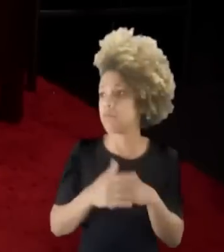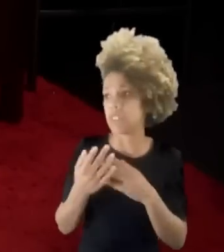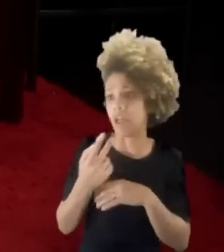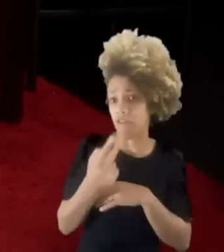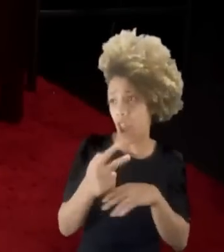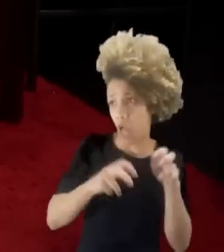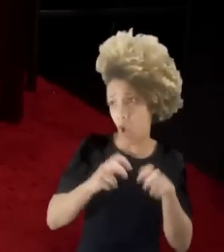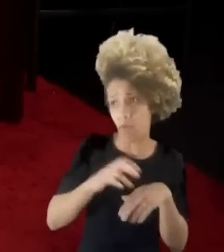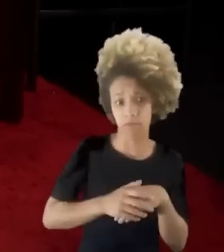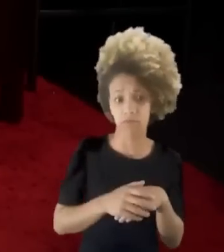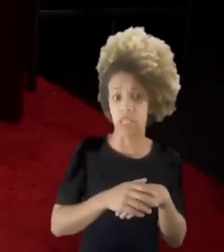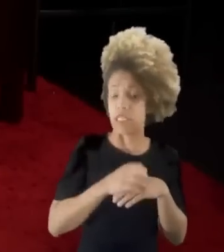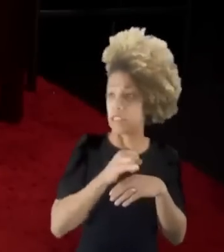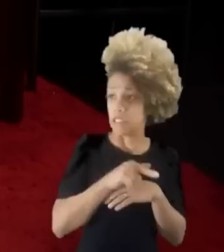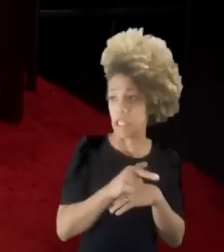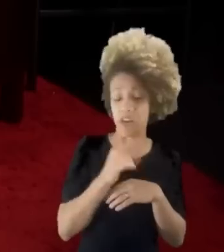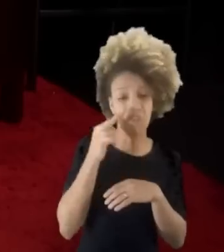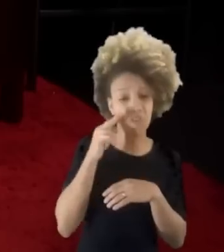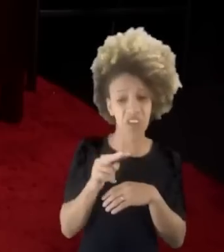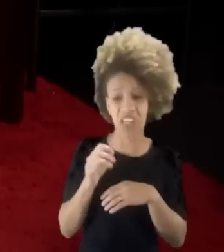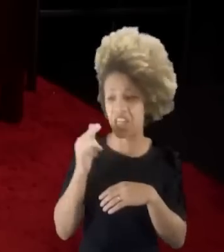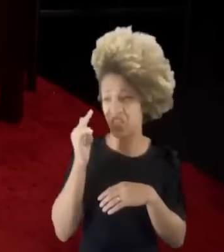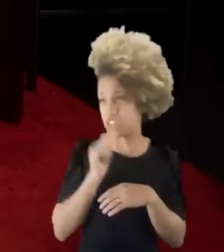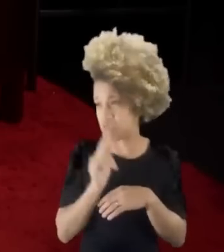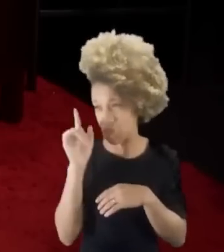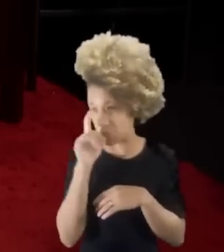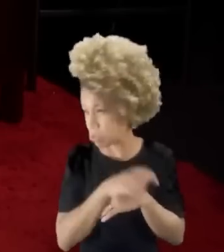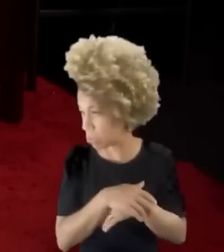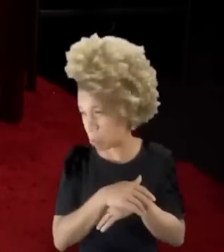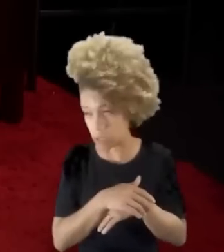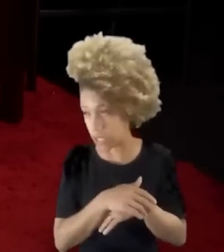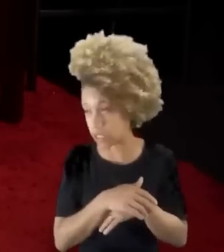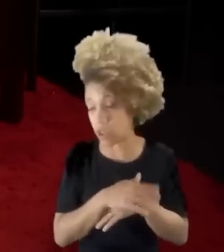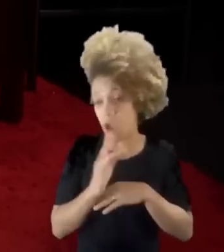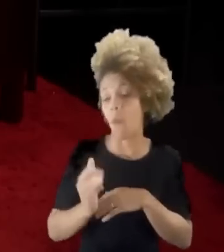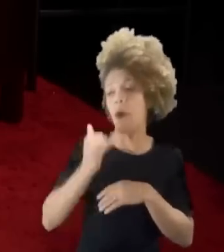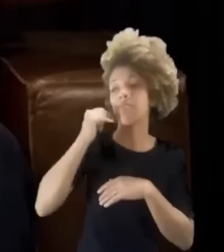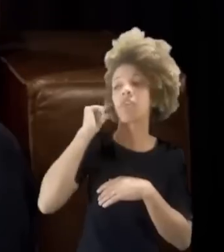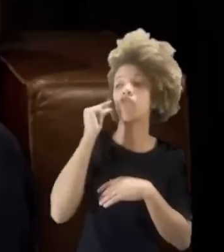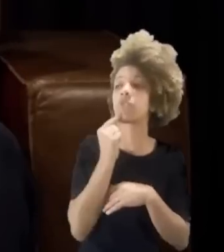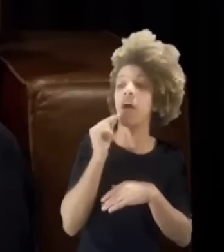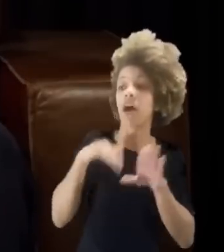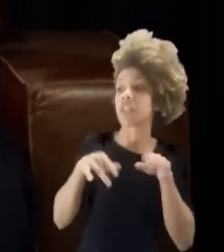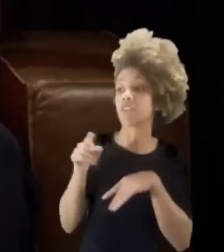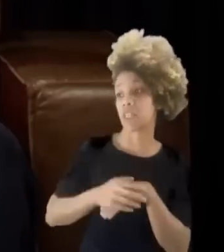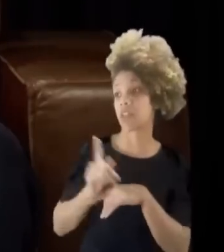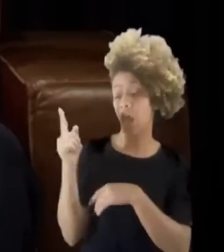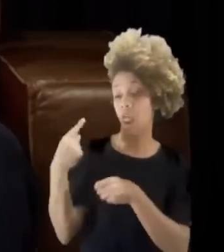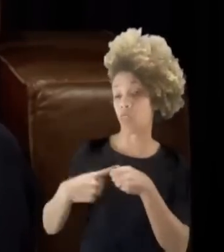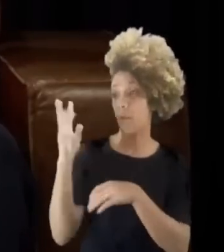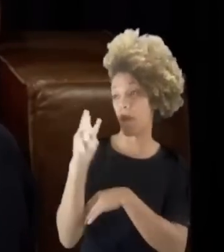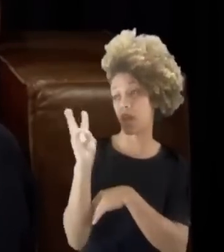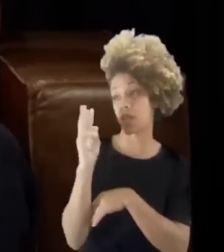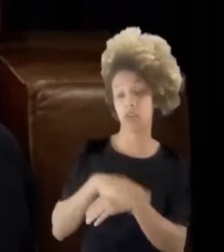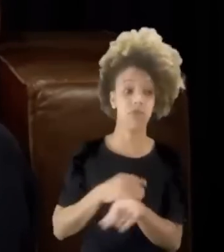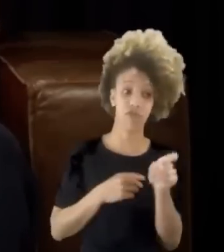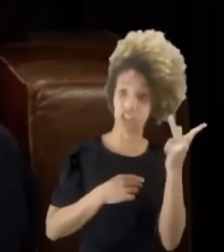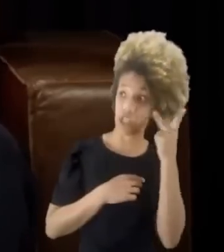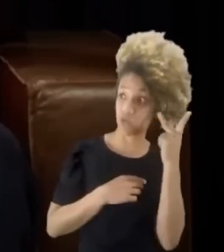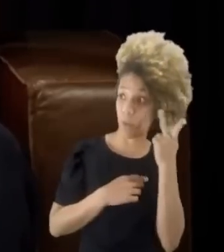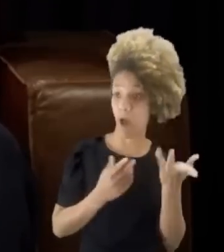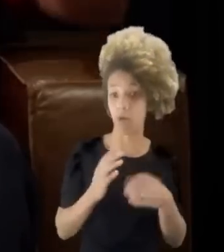vai tentar resolver o seu problema seu robô não convém que é muito complicado ele vai passar por um atendente de telemarketing às vezes se atender telemarketing tá no Maranhão Você está em São Paulo